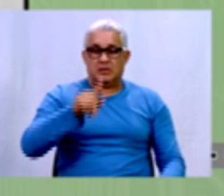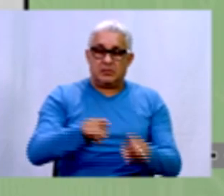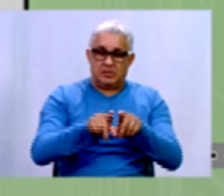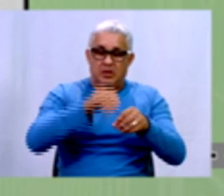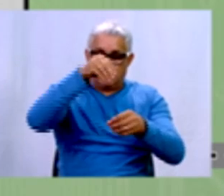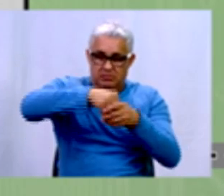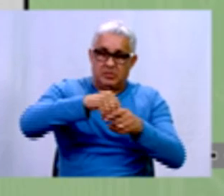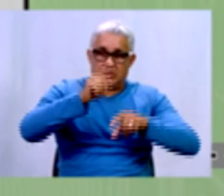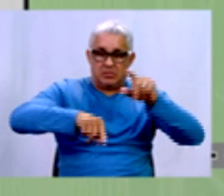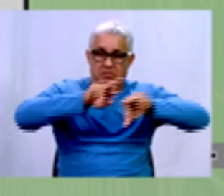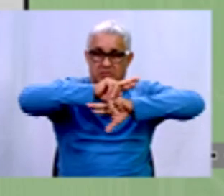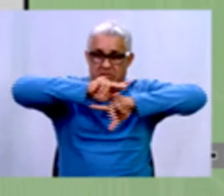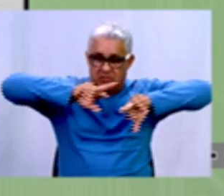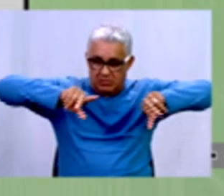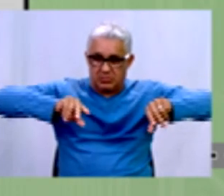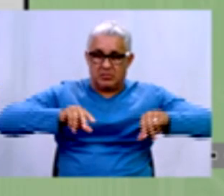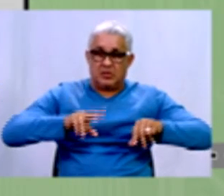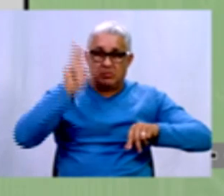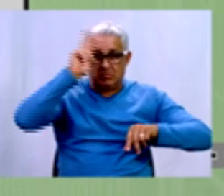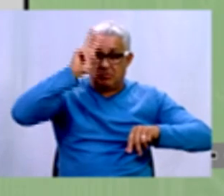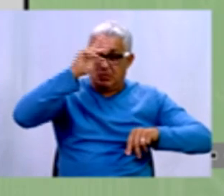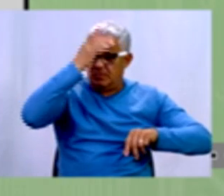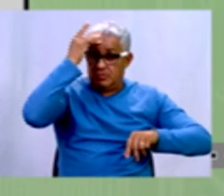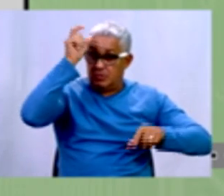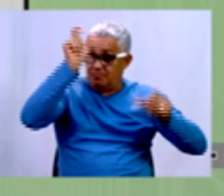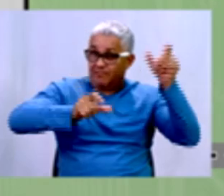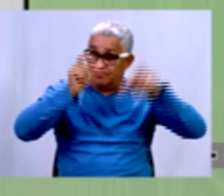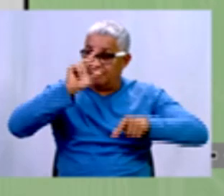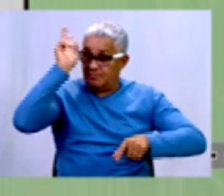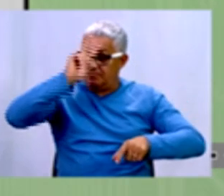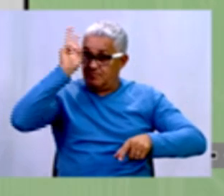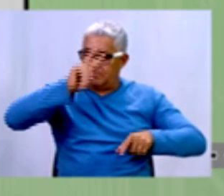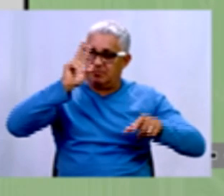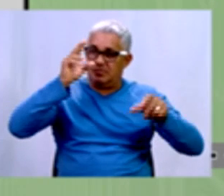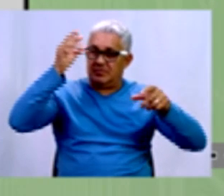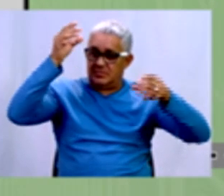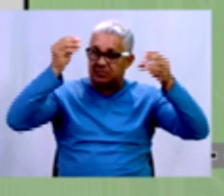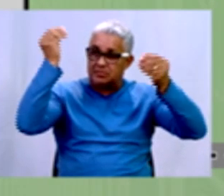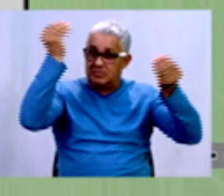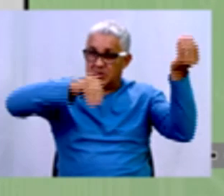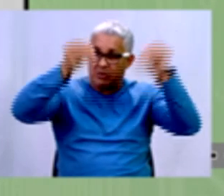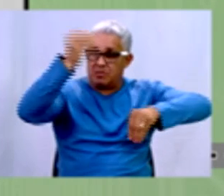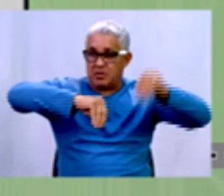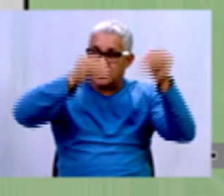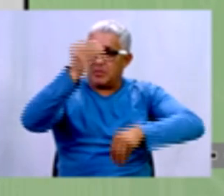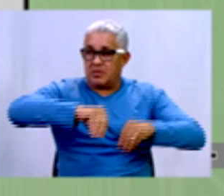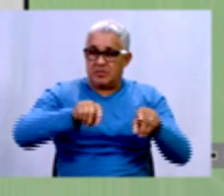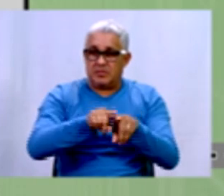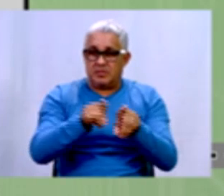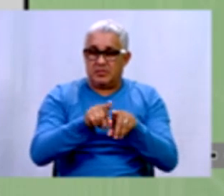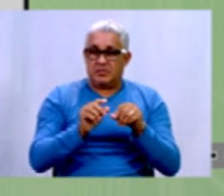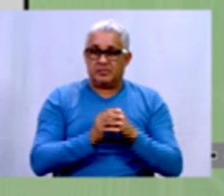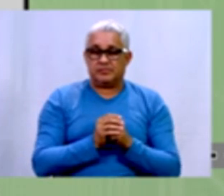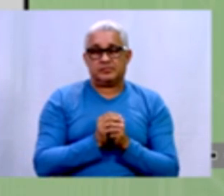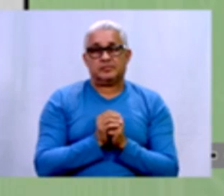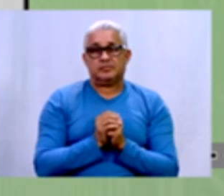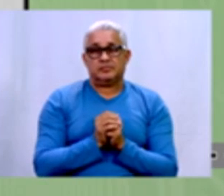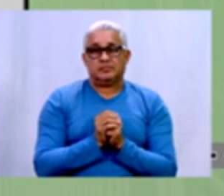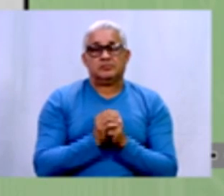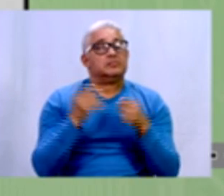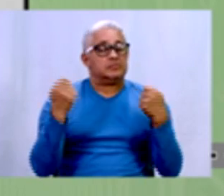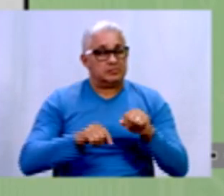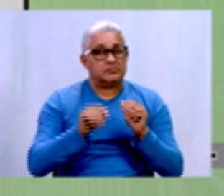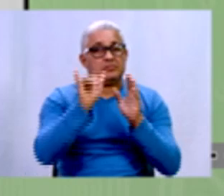Product Backlog são as histórias de usuário, também chamadas, ou funcionalidades, que estão devem